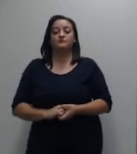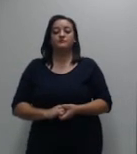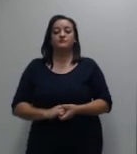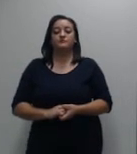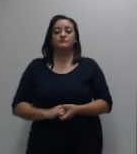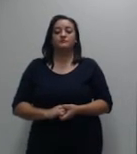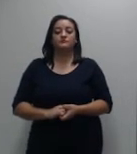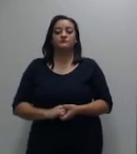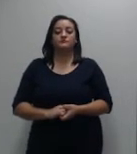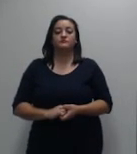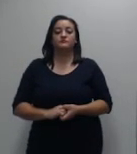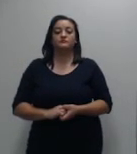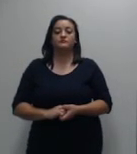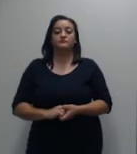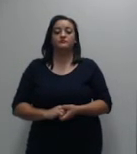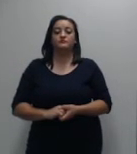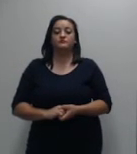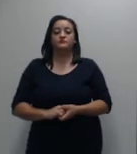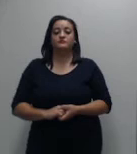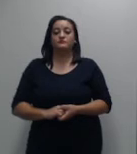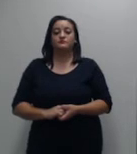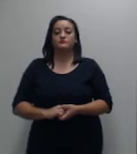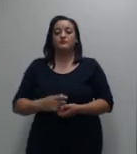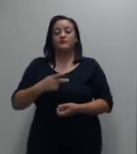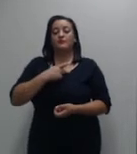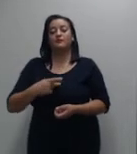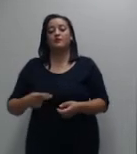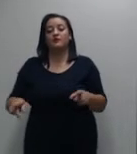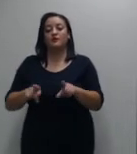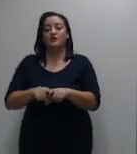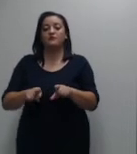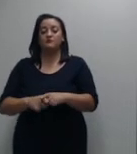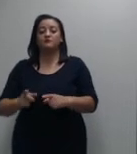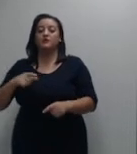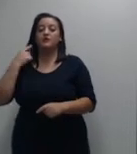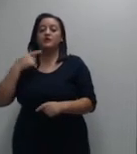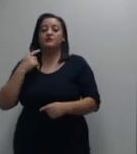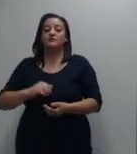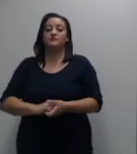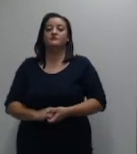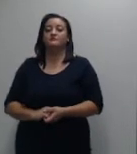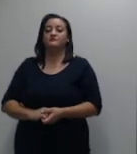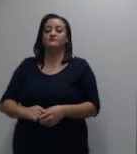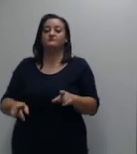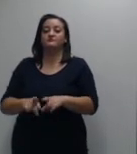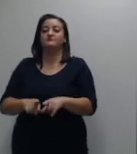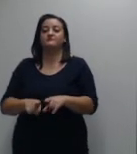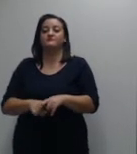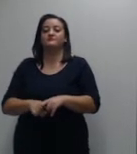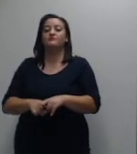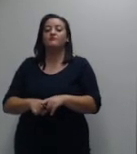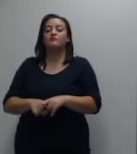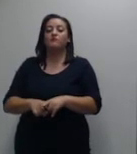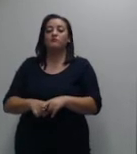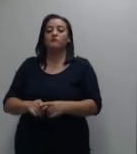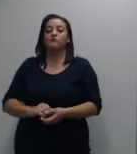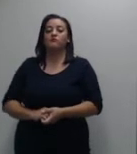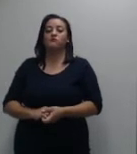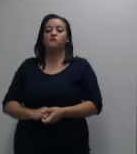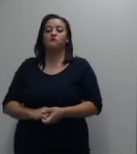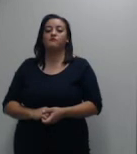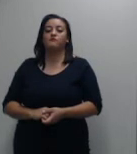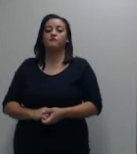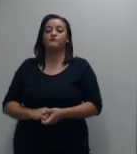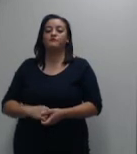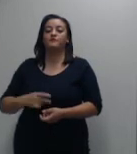Anderson o presidente do YouTube e dos Advogados no Doutor Gabriel dublado Doutor derrota